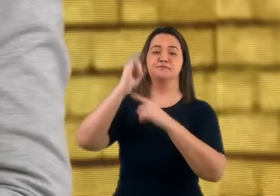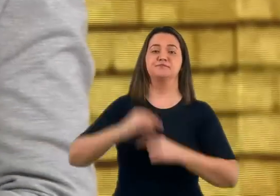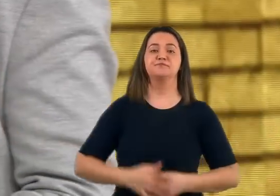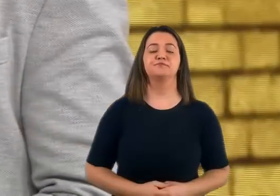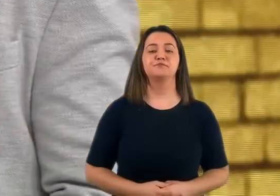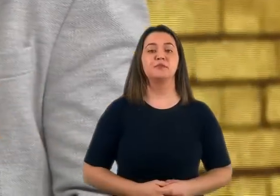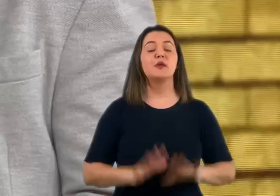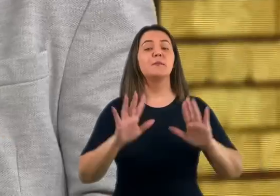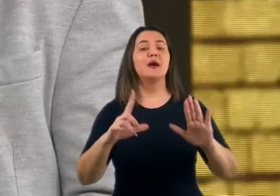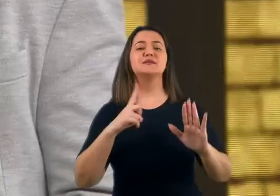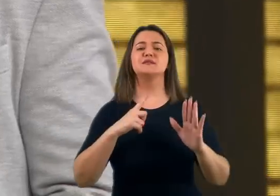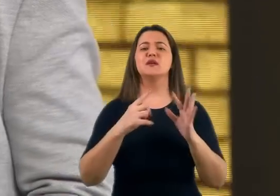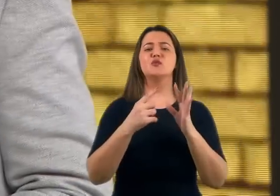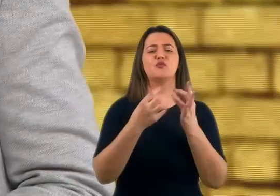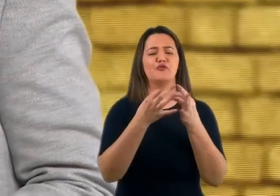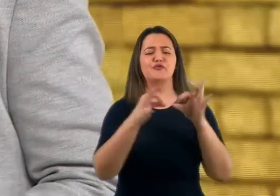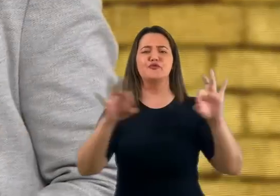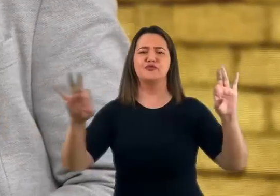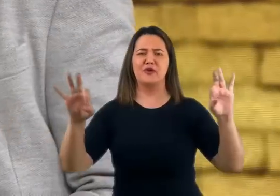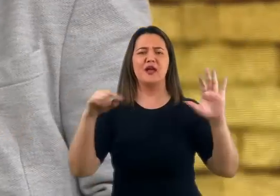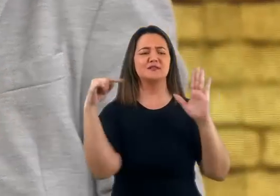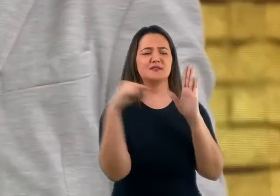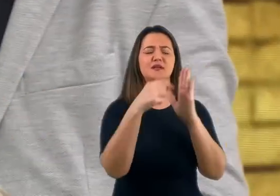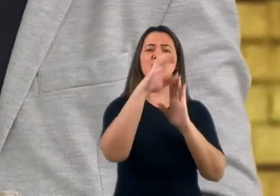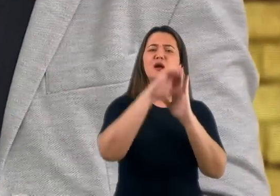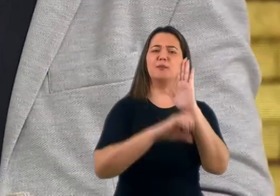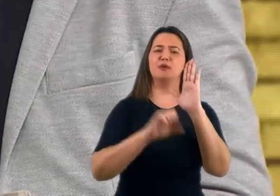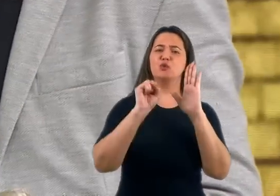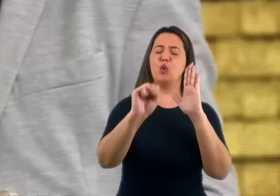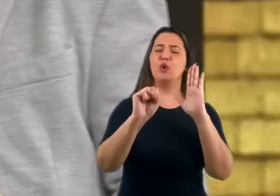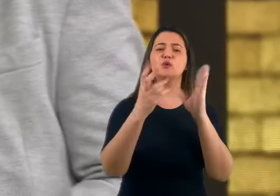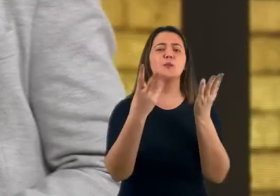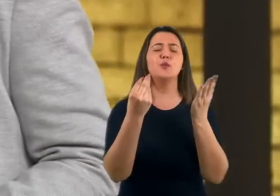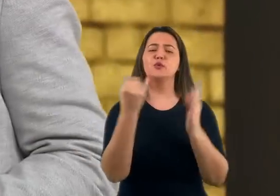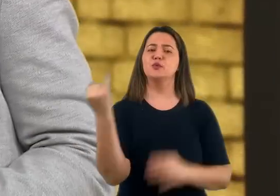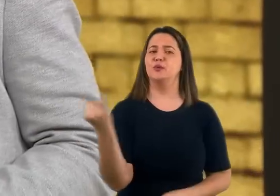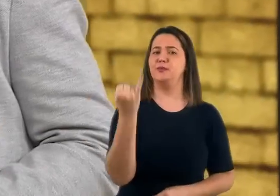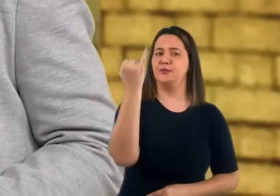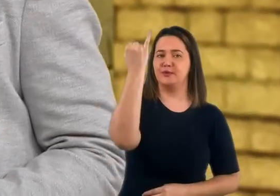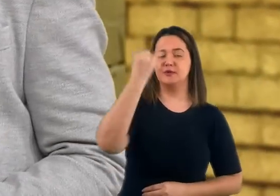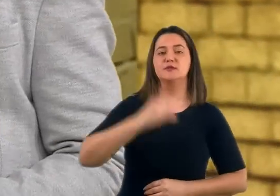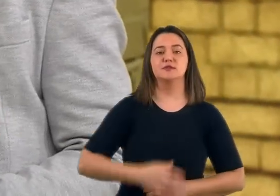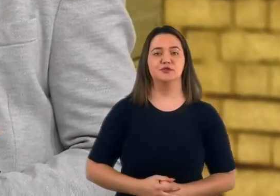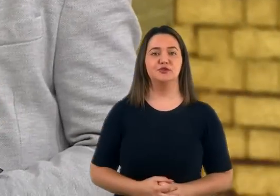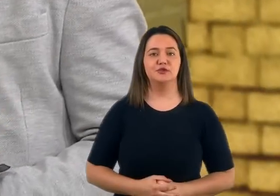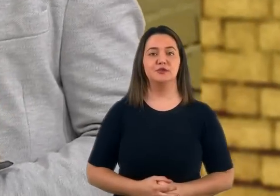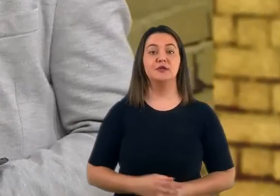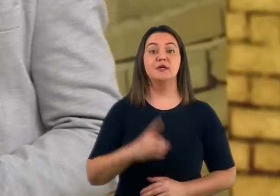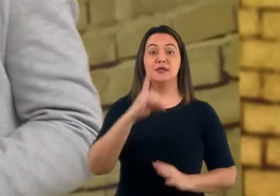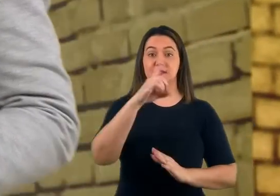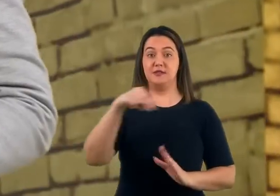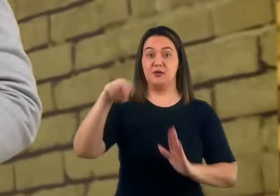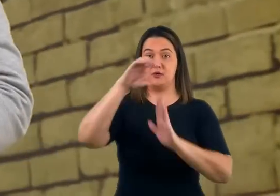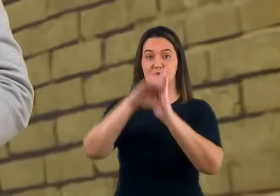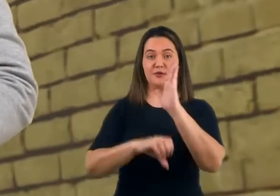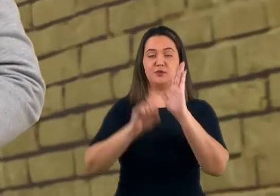aqui em Daniel capítulo 8 que ele é significativo, muito significativo nessa interpretação. Eu estou falando de Daniel capítulo 8, verso